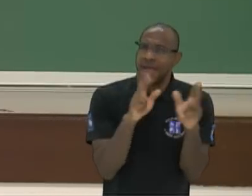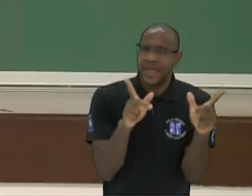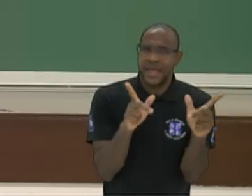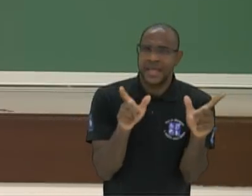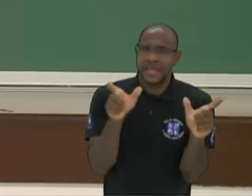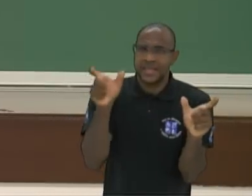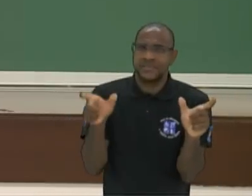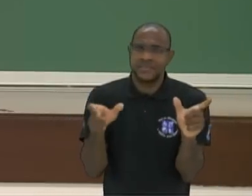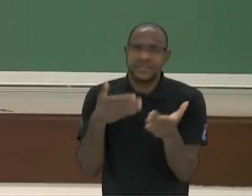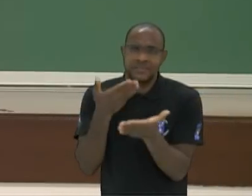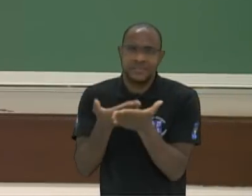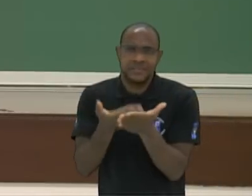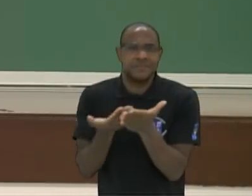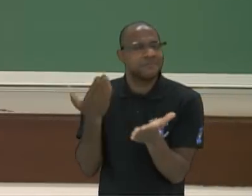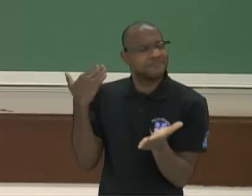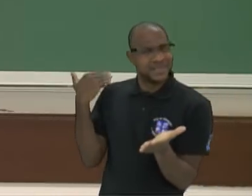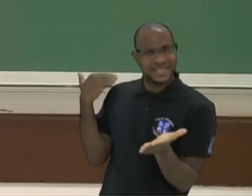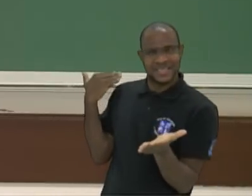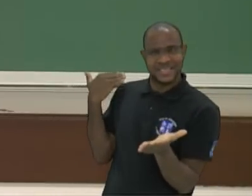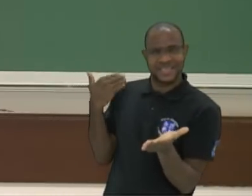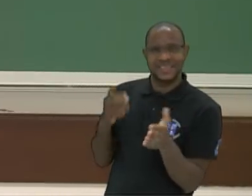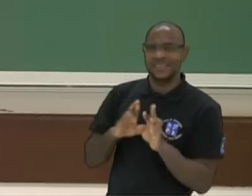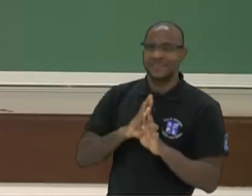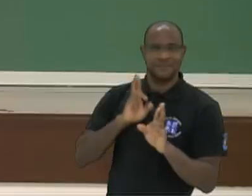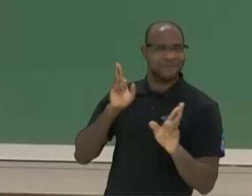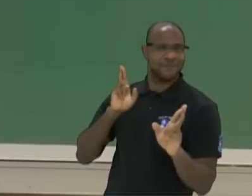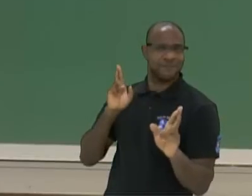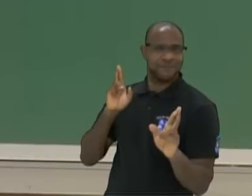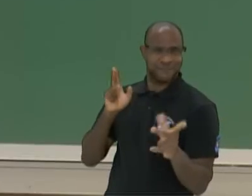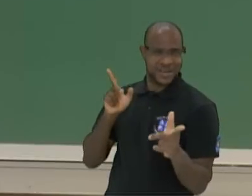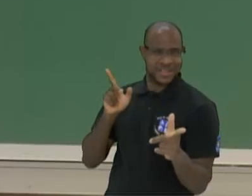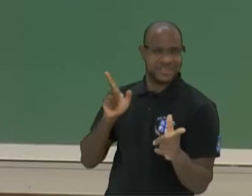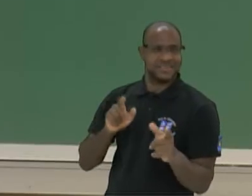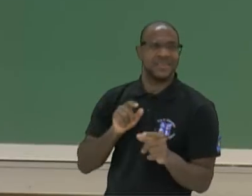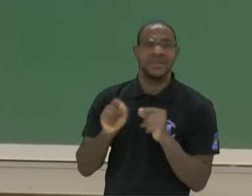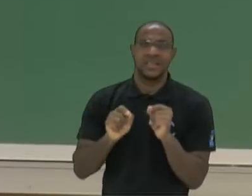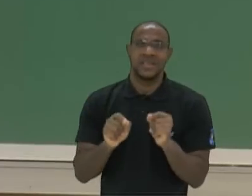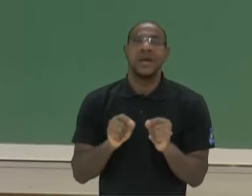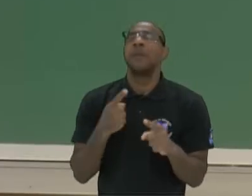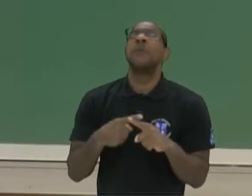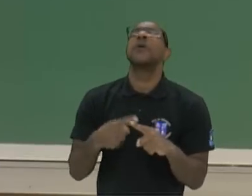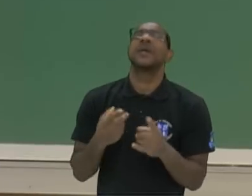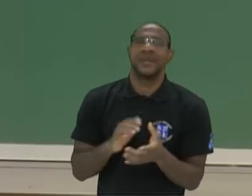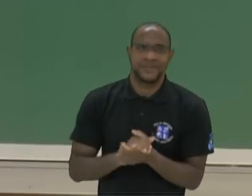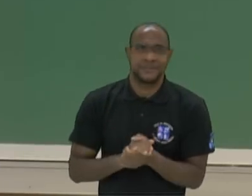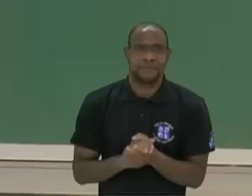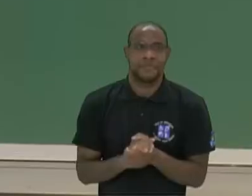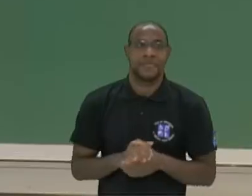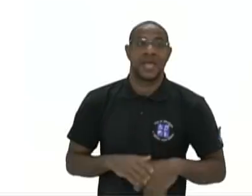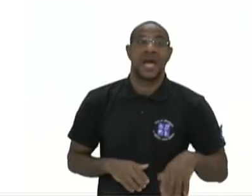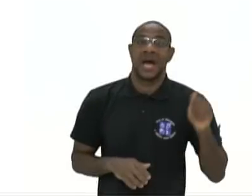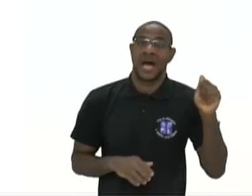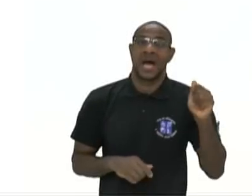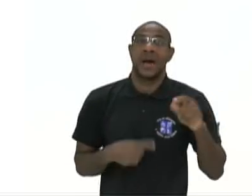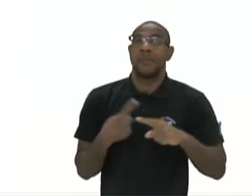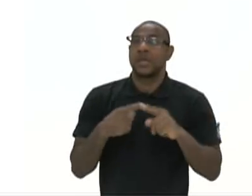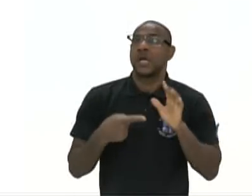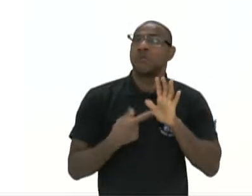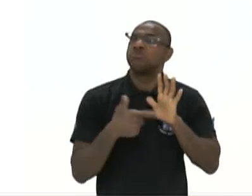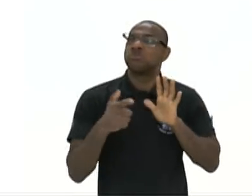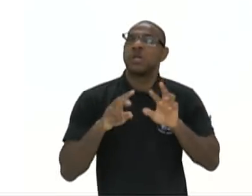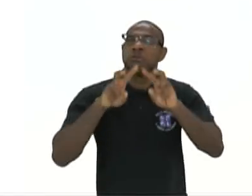que estudamos na aula passada e da que eu falei para vocês. Por quê? Letra A, porque ela não apresenta